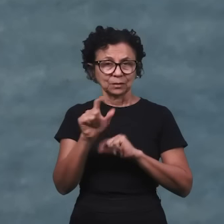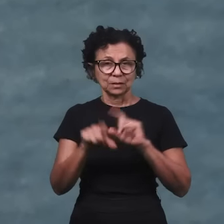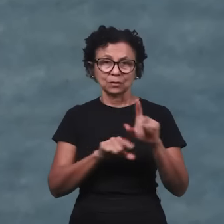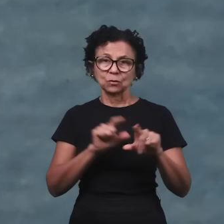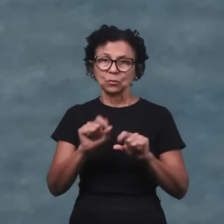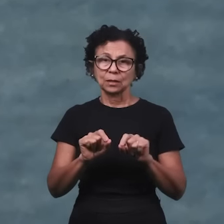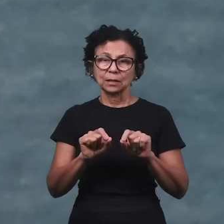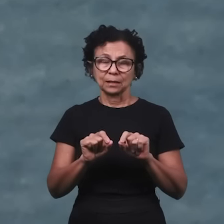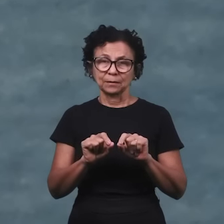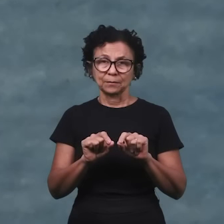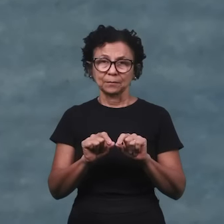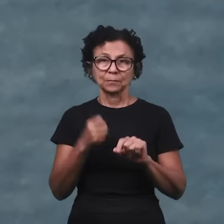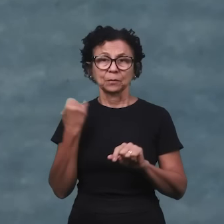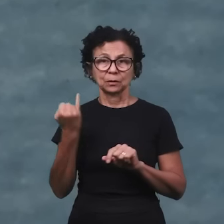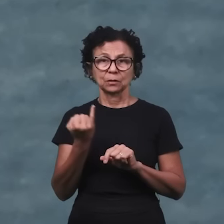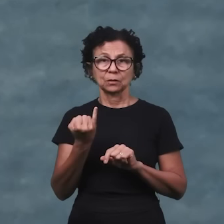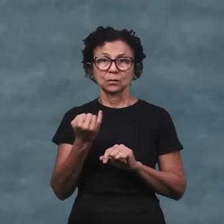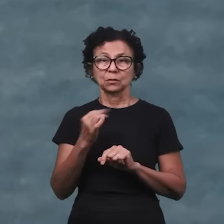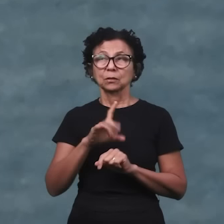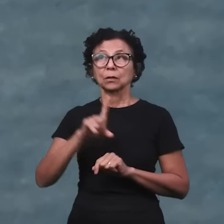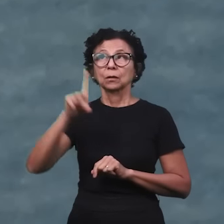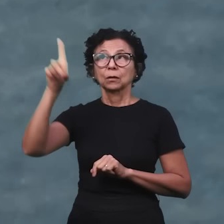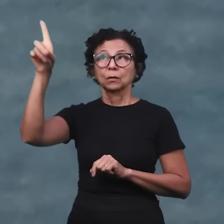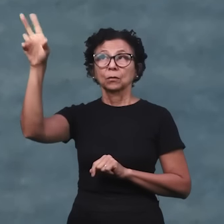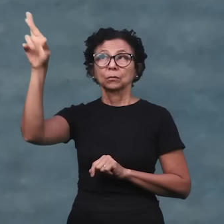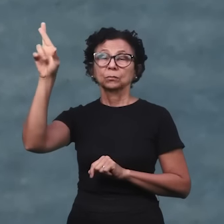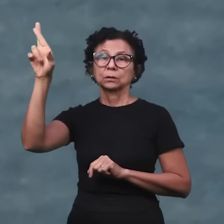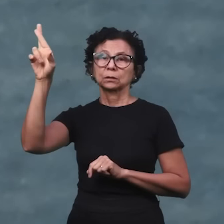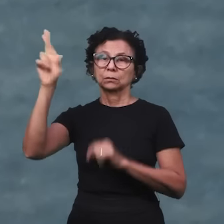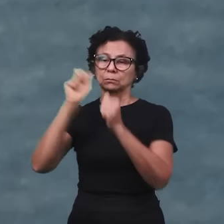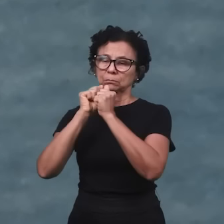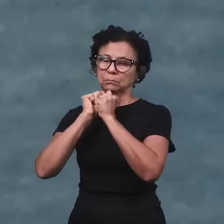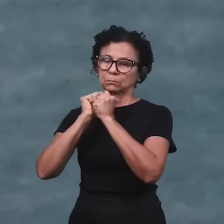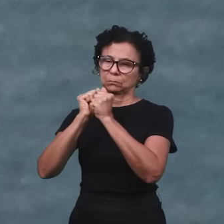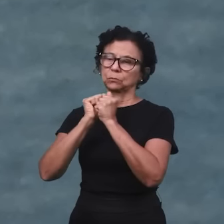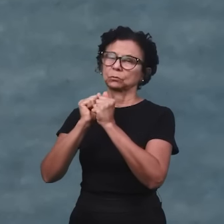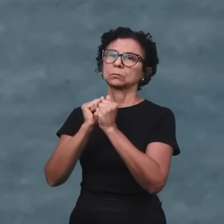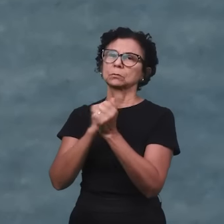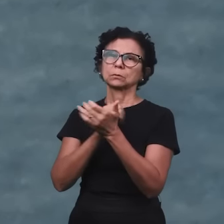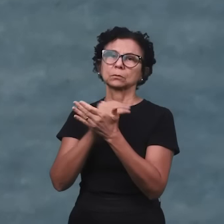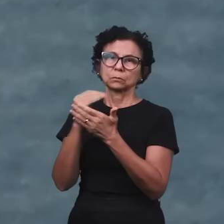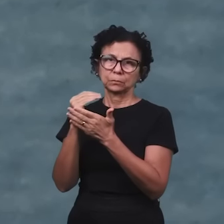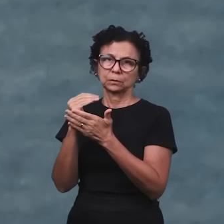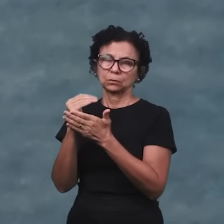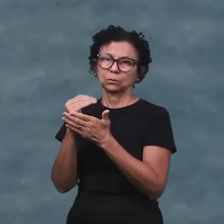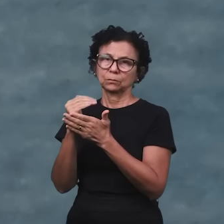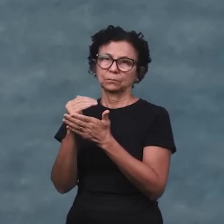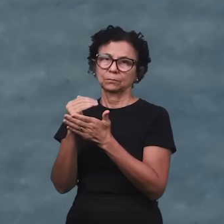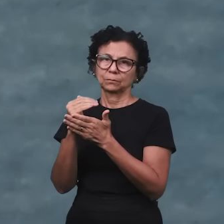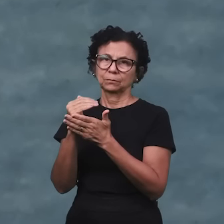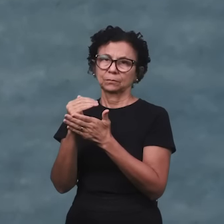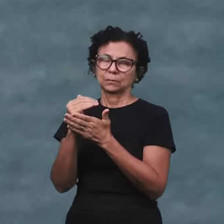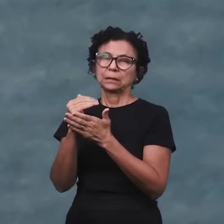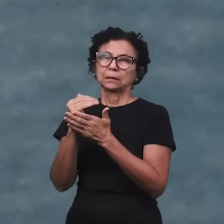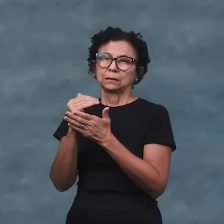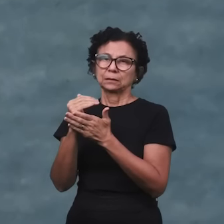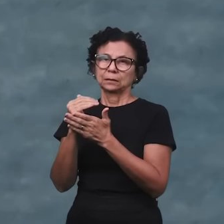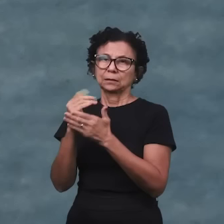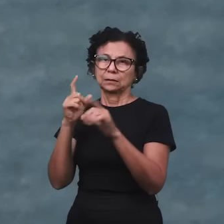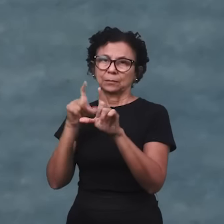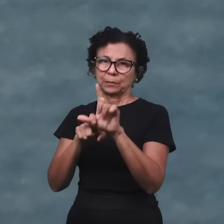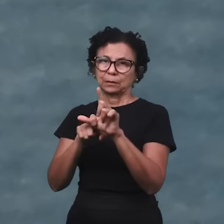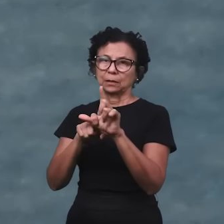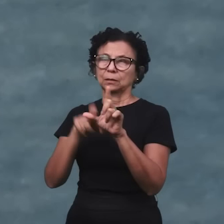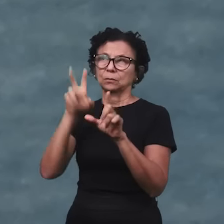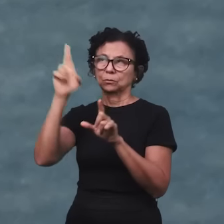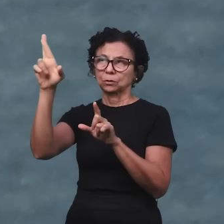começa certo, vai dar certo. Né? Você começou aos pés do Senhor, o Senhor vai abençoar. Tá? E outra que, além de